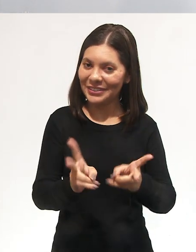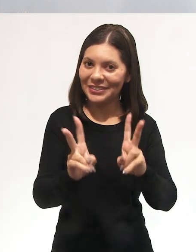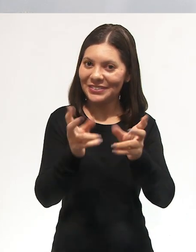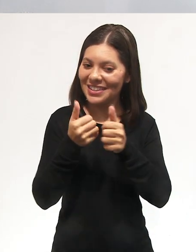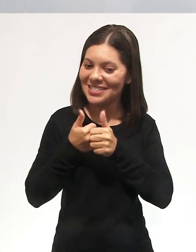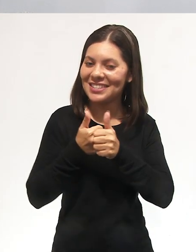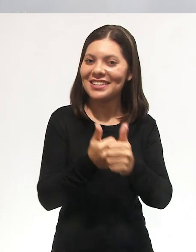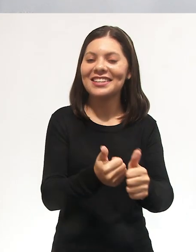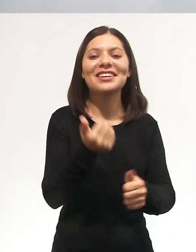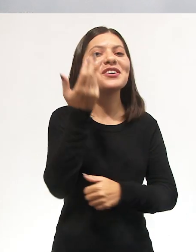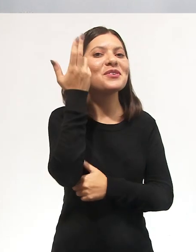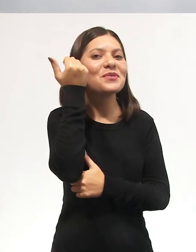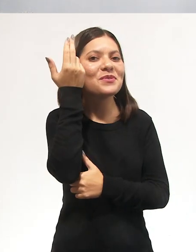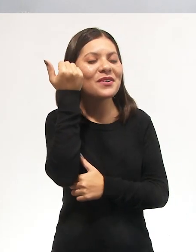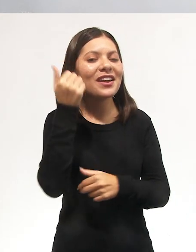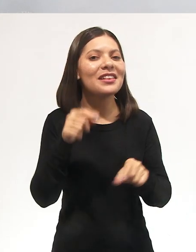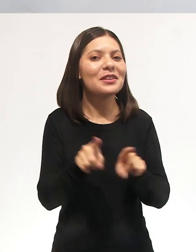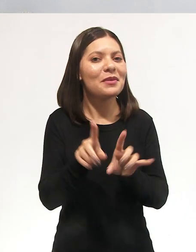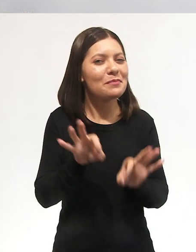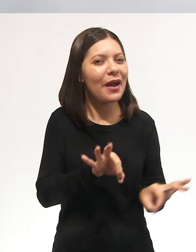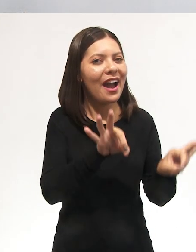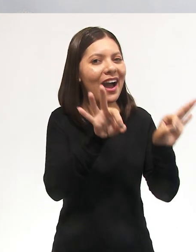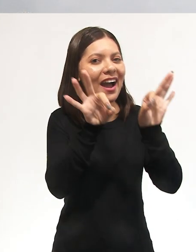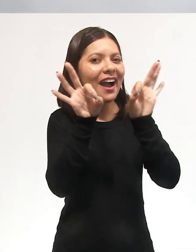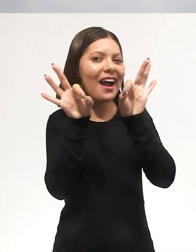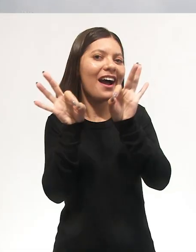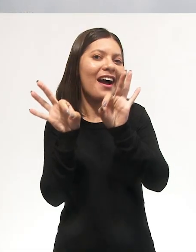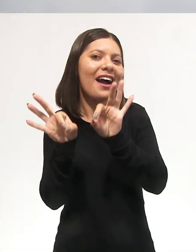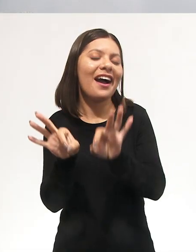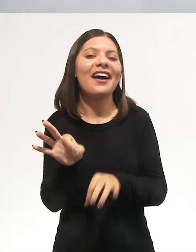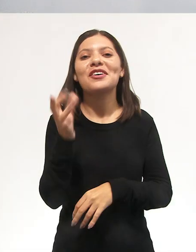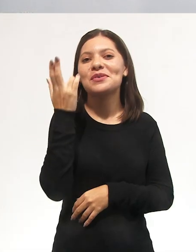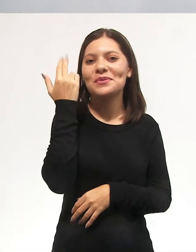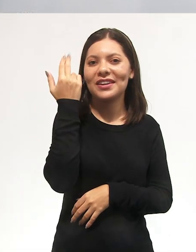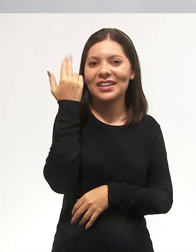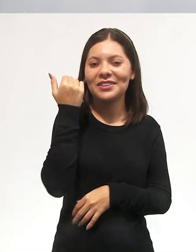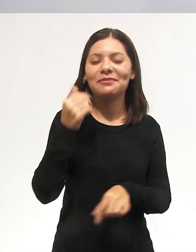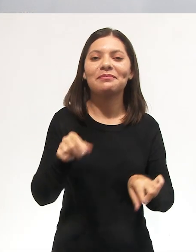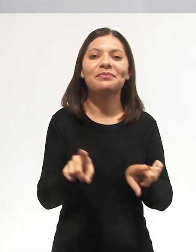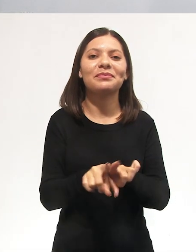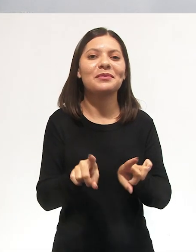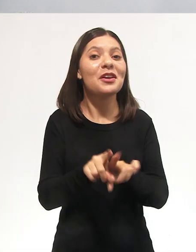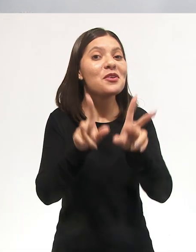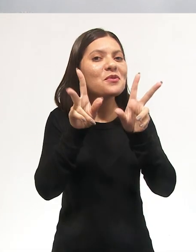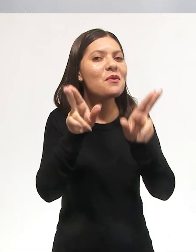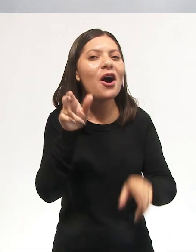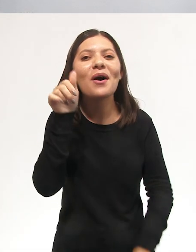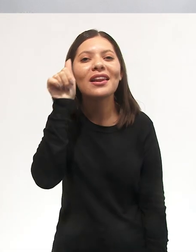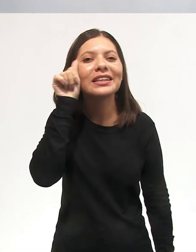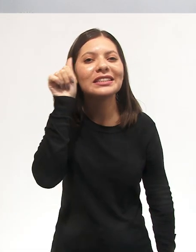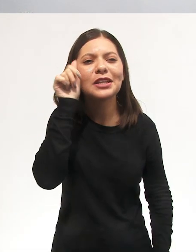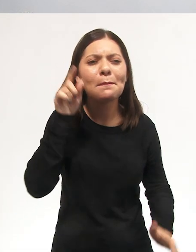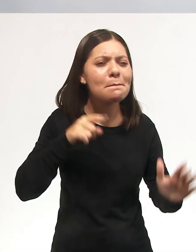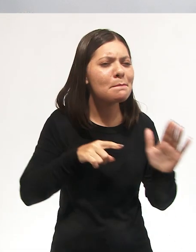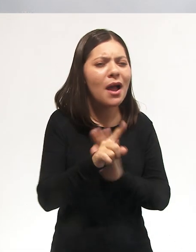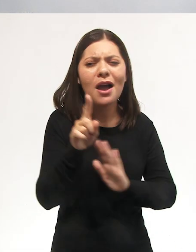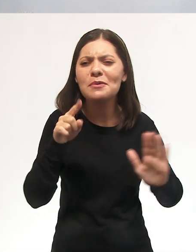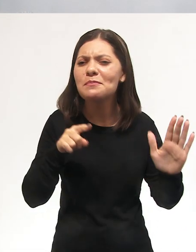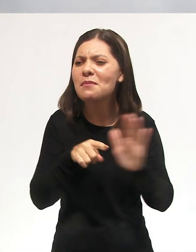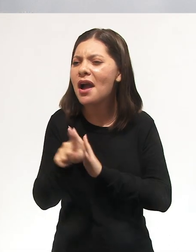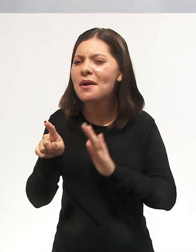o Coelho Branco, né? Seguir reto toda a vida, acompanhe o Coelho Branco, né? Faça como a Alice,